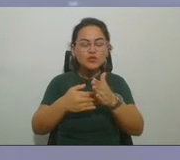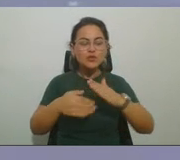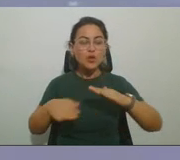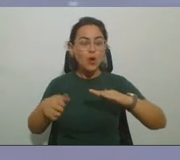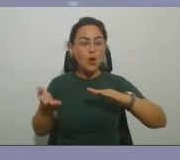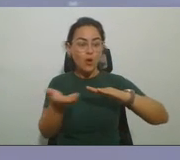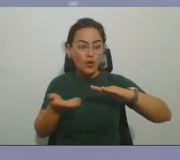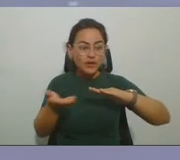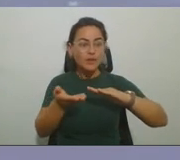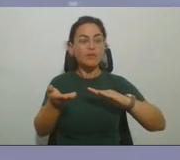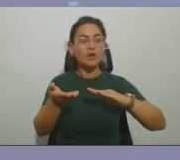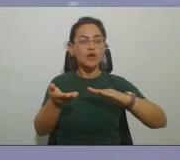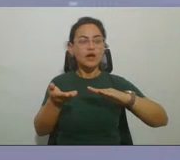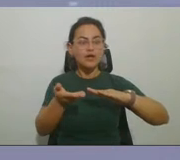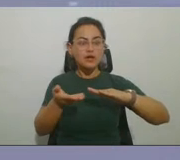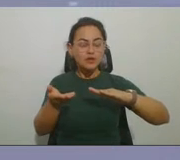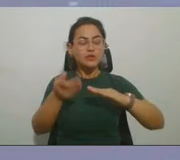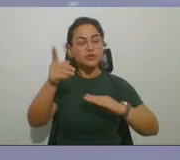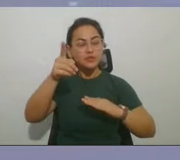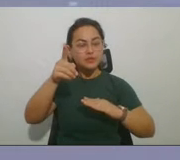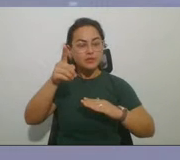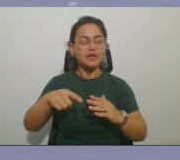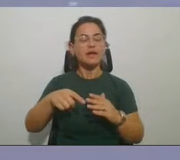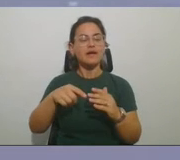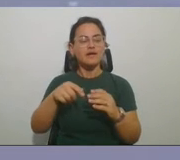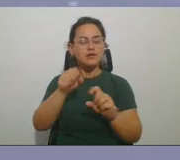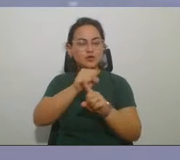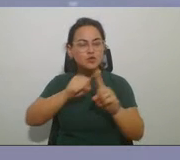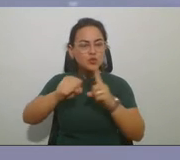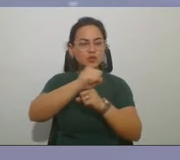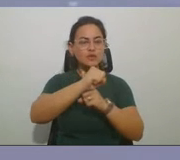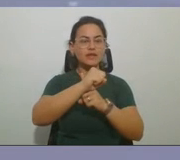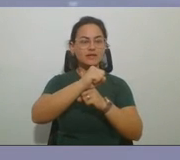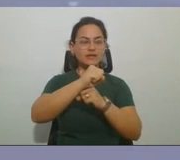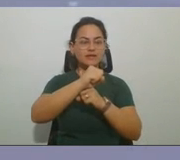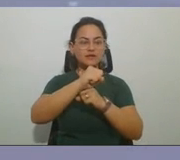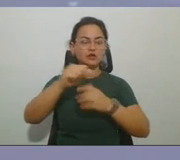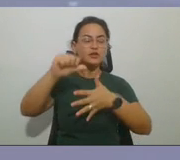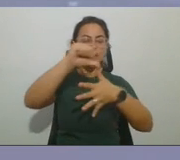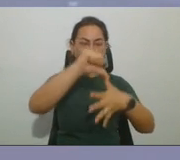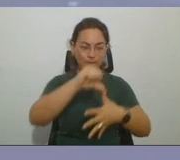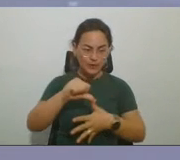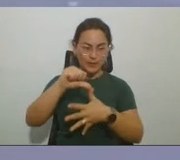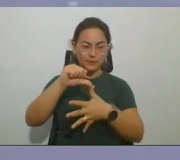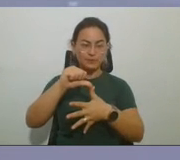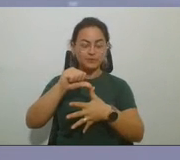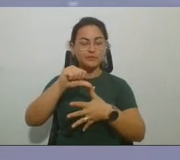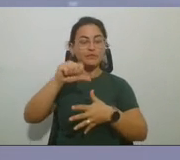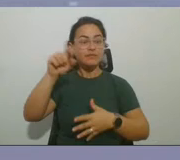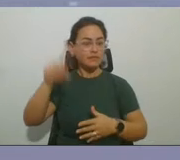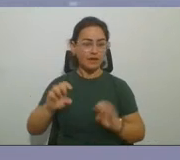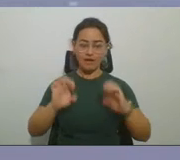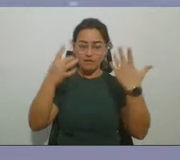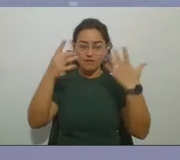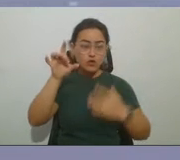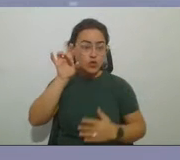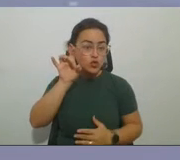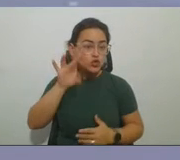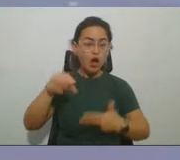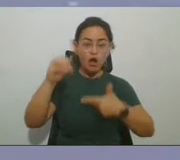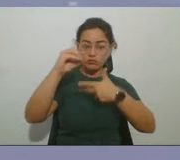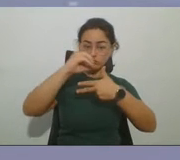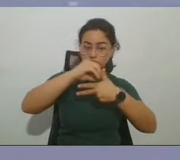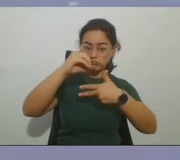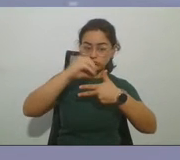Ibero-Americanas. Este que não é só um evento da Unesc, mas um evento sem fronteiras, que